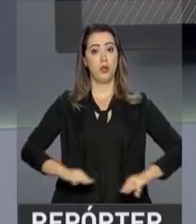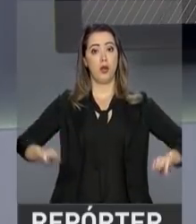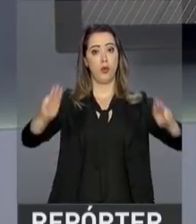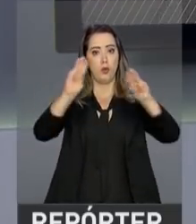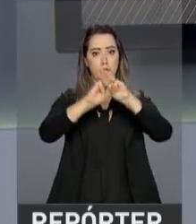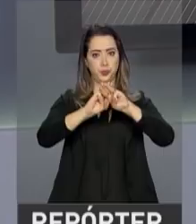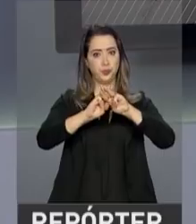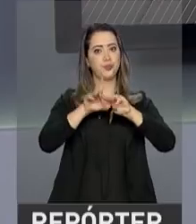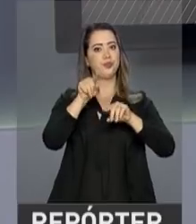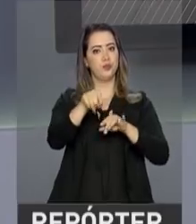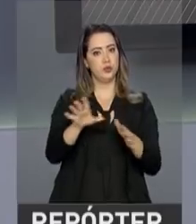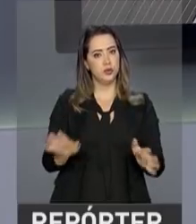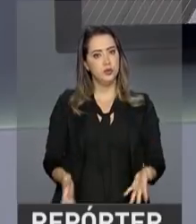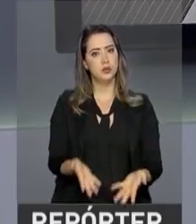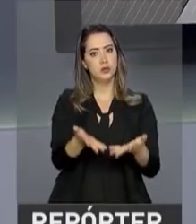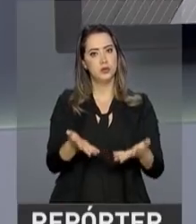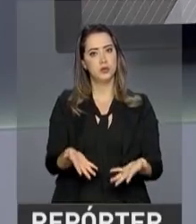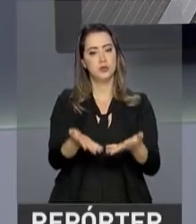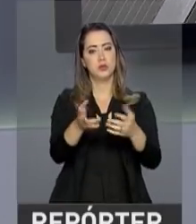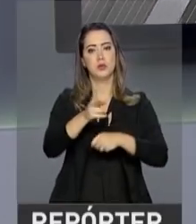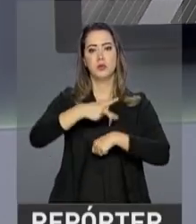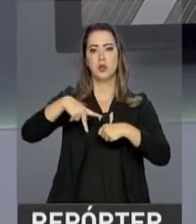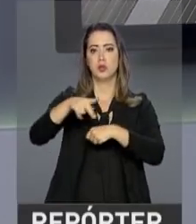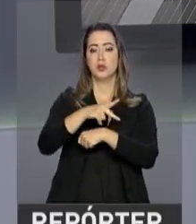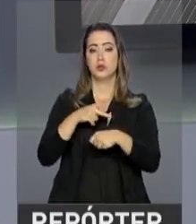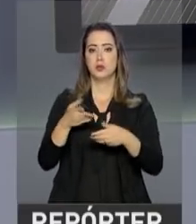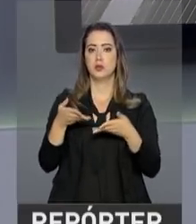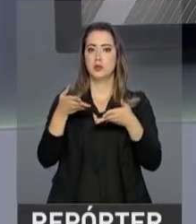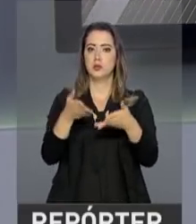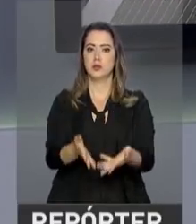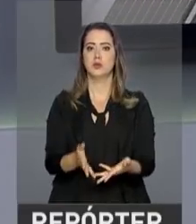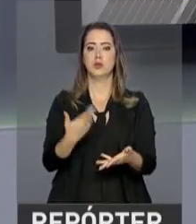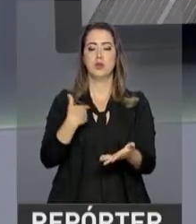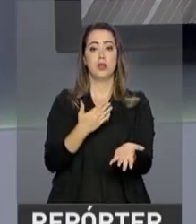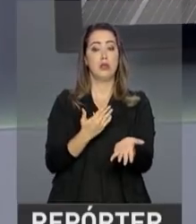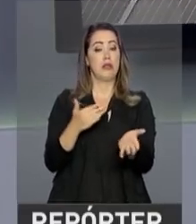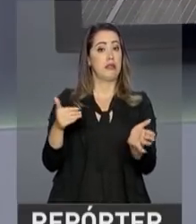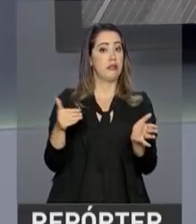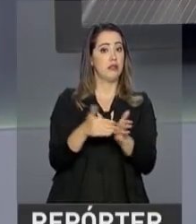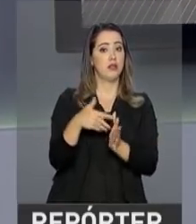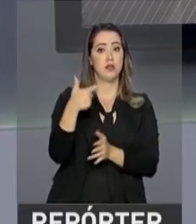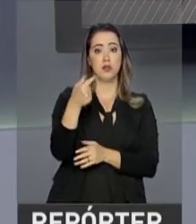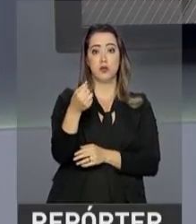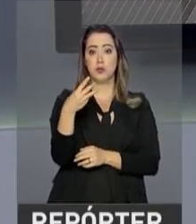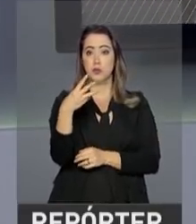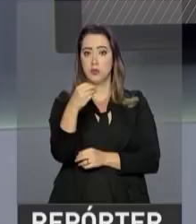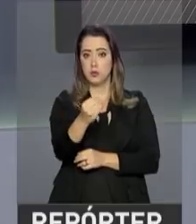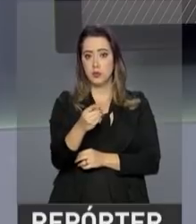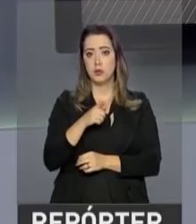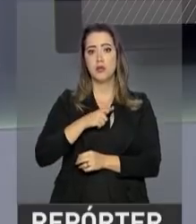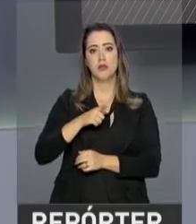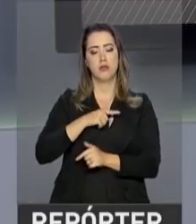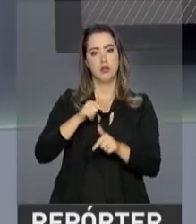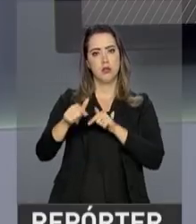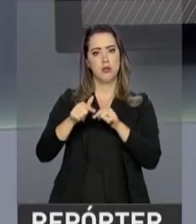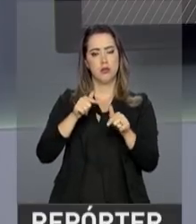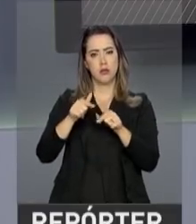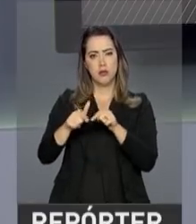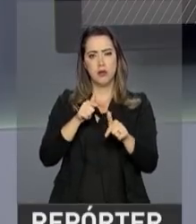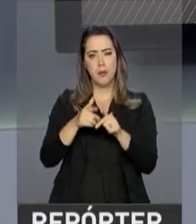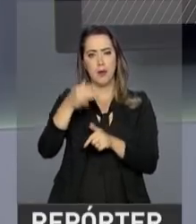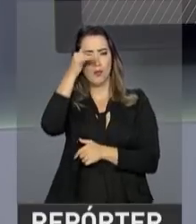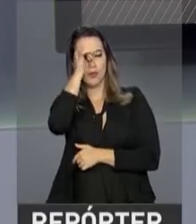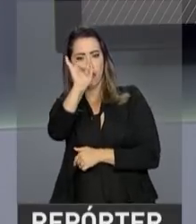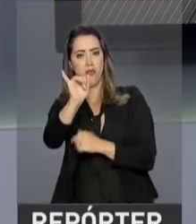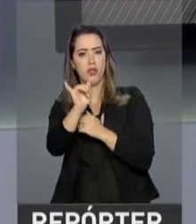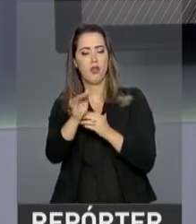unidas a onu quer incentivar os países membros da organização a implementarem até 2030 ações contra a